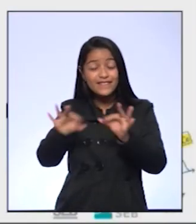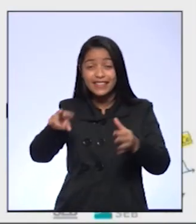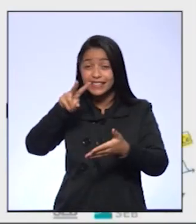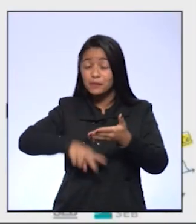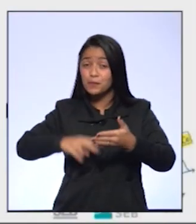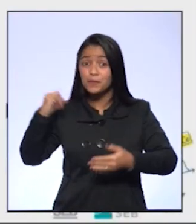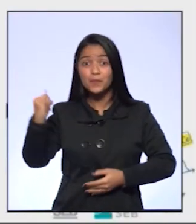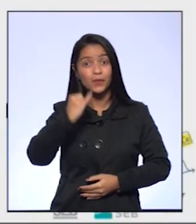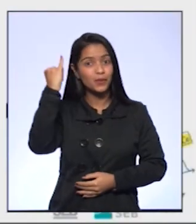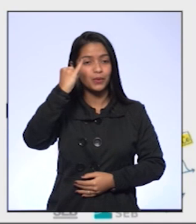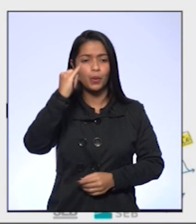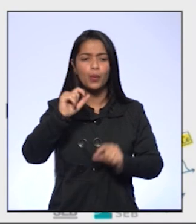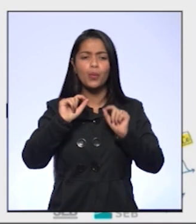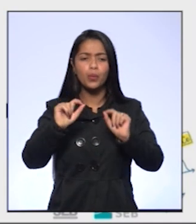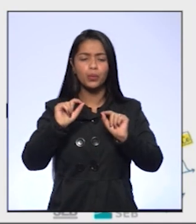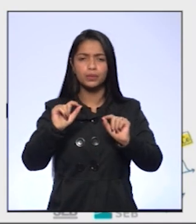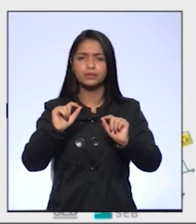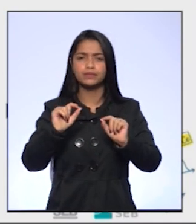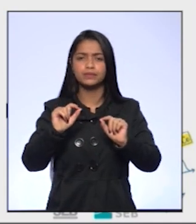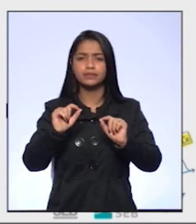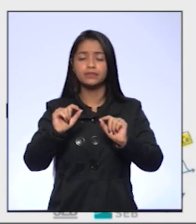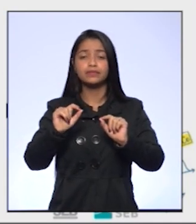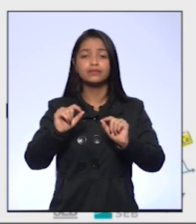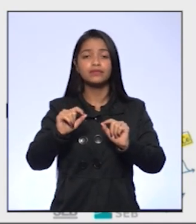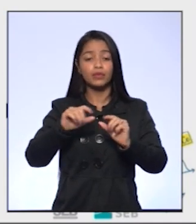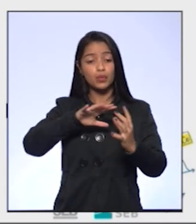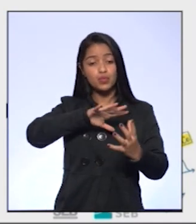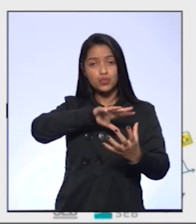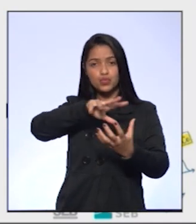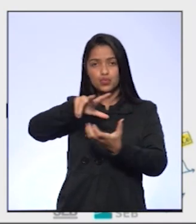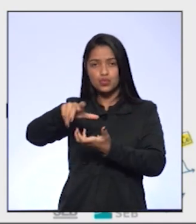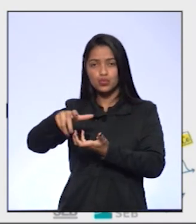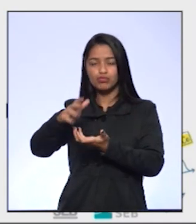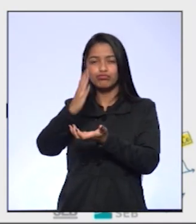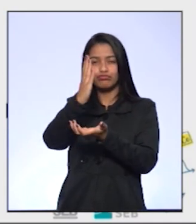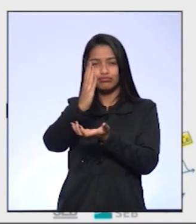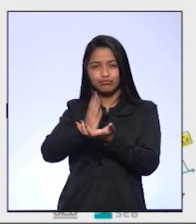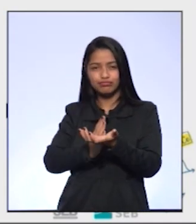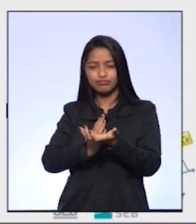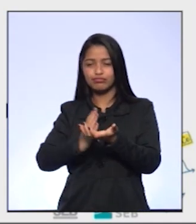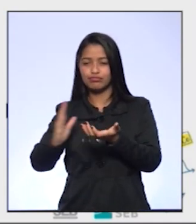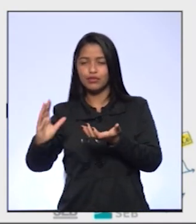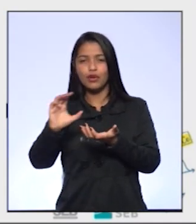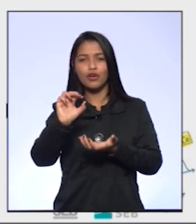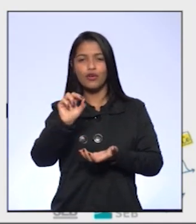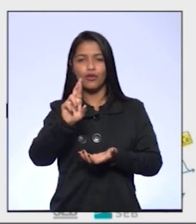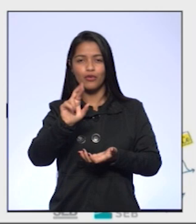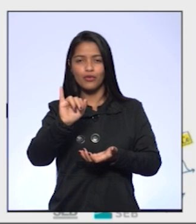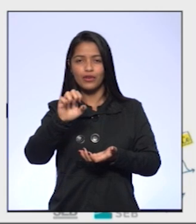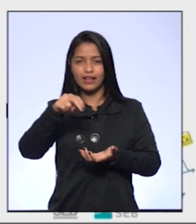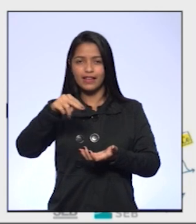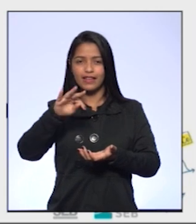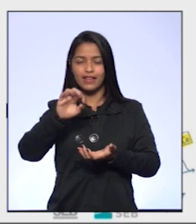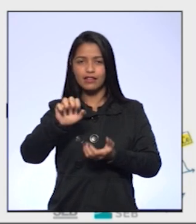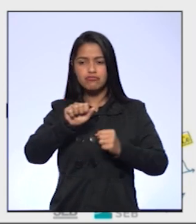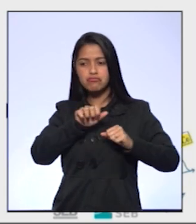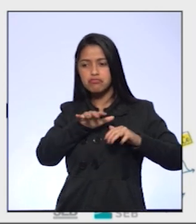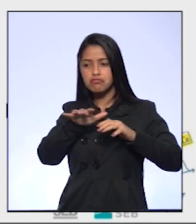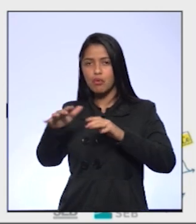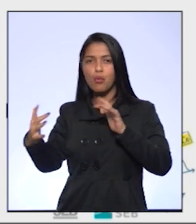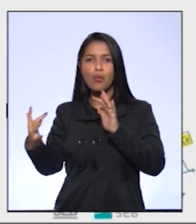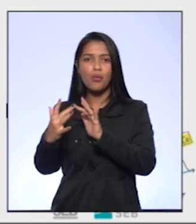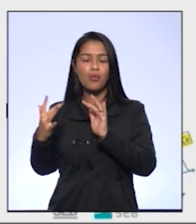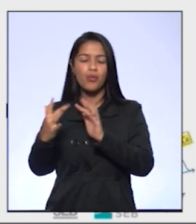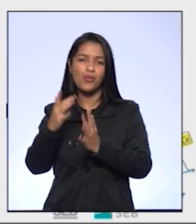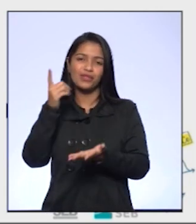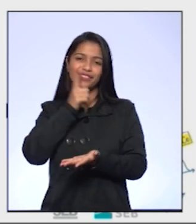vida. Mano, contato com o Oriente, que não existia. O feudalismo era um sistema cercado e a partir de agora